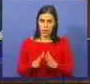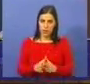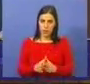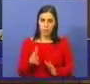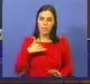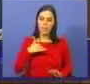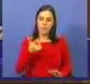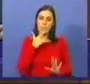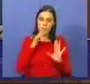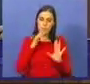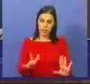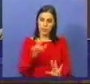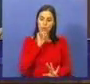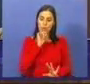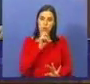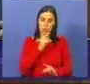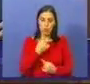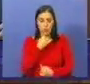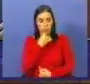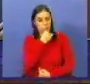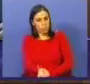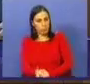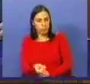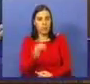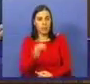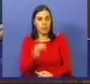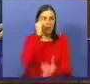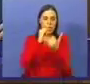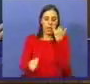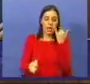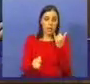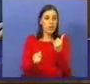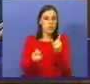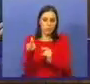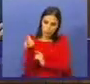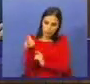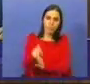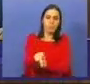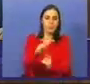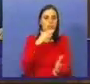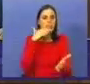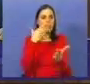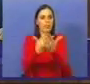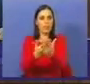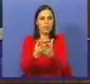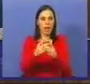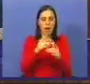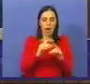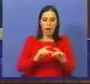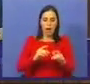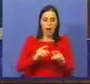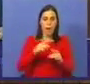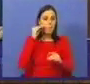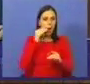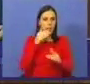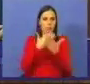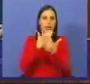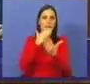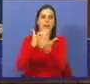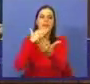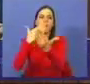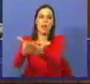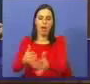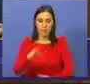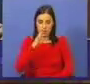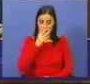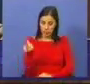que eu percebo que se possa invocar o risco sistémico sobre o efeito dominó no sistema bancário quando se trata